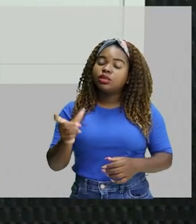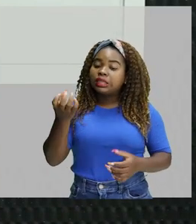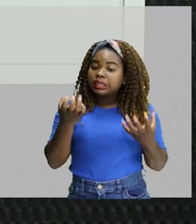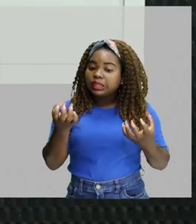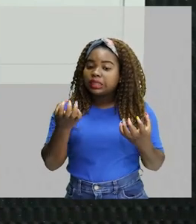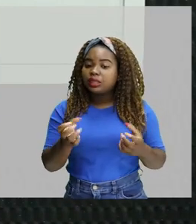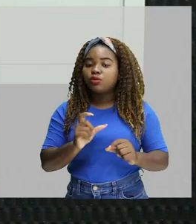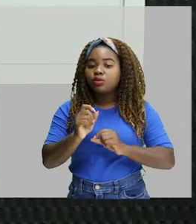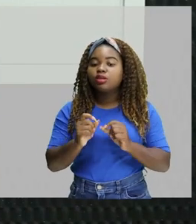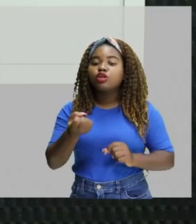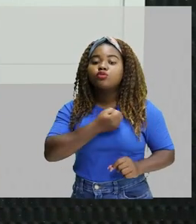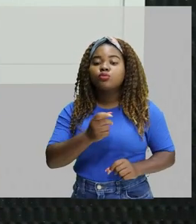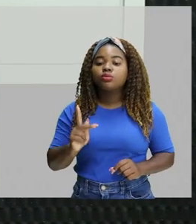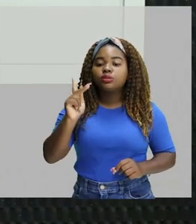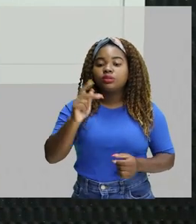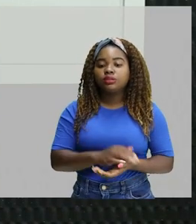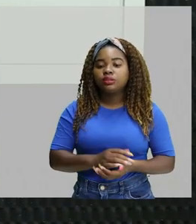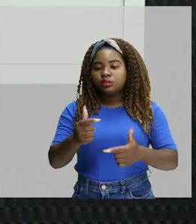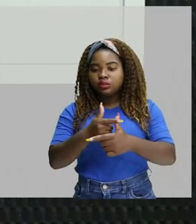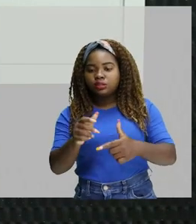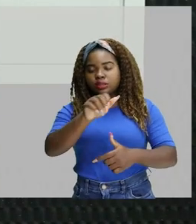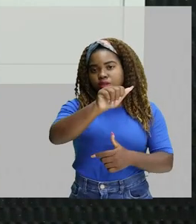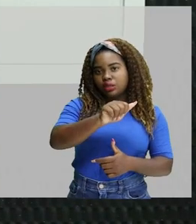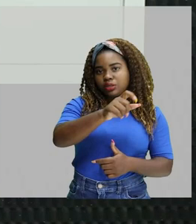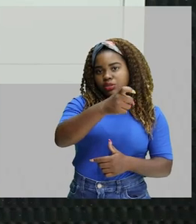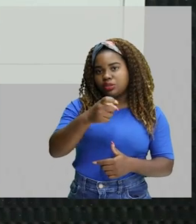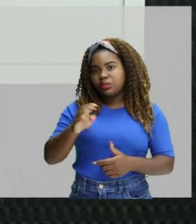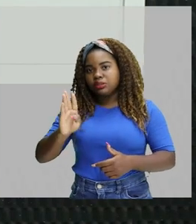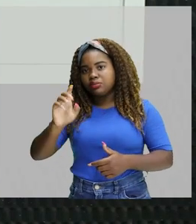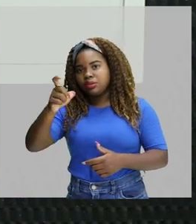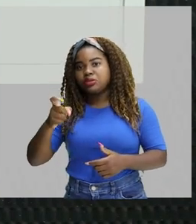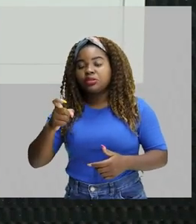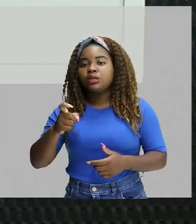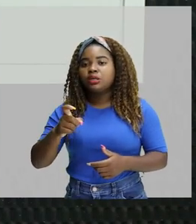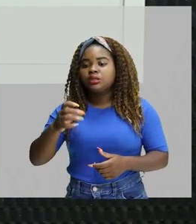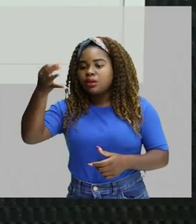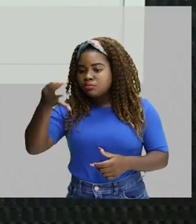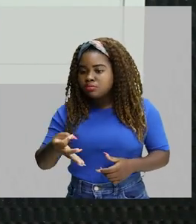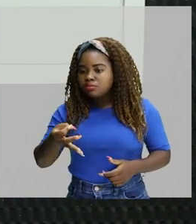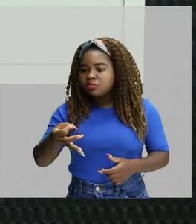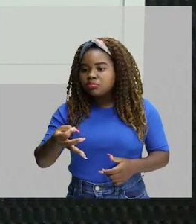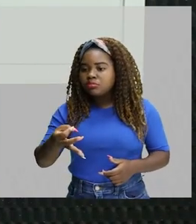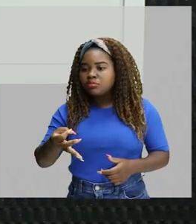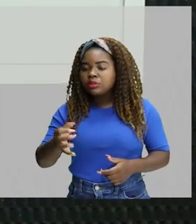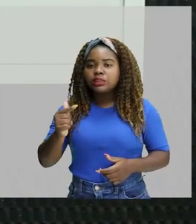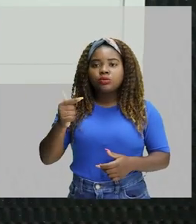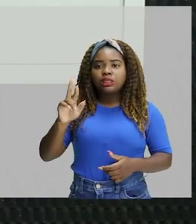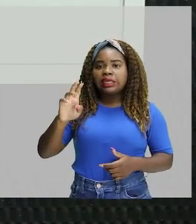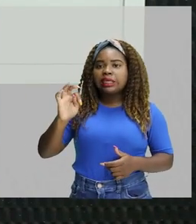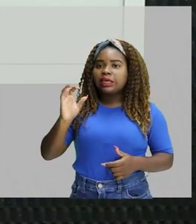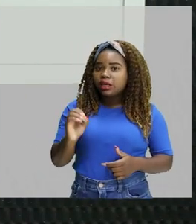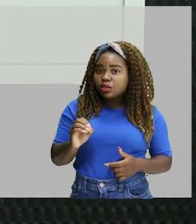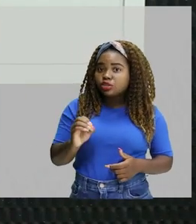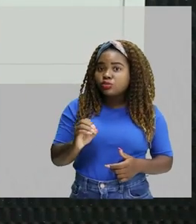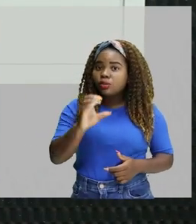valor de k dizendo que a divisão entre AX e BX é uma divisão exata seja não sobra resto o resto é